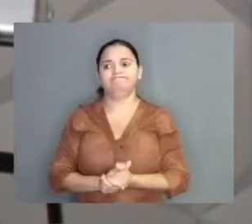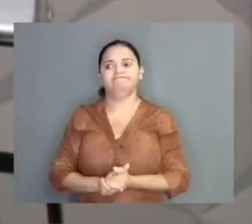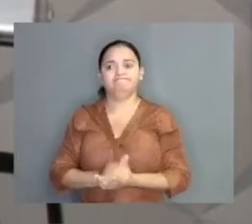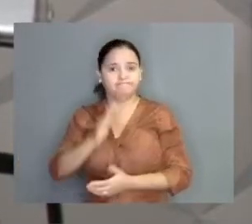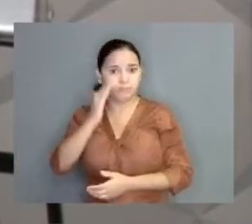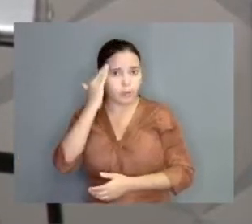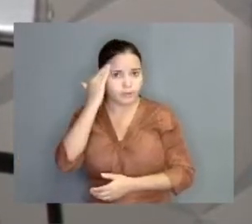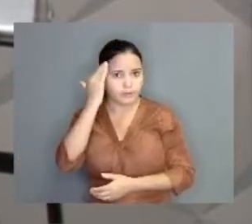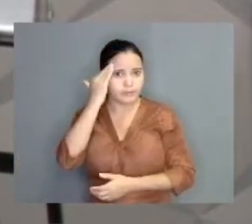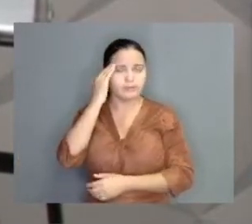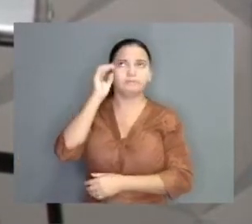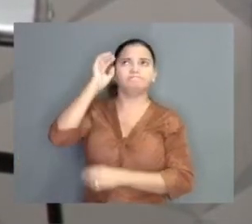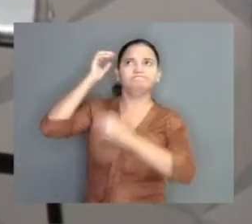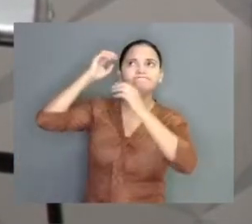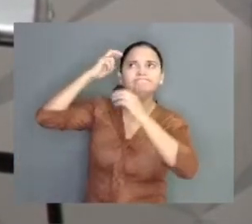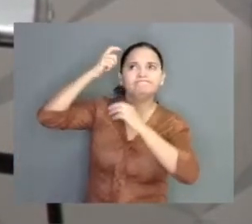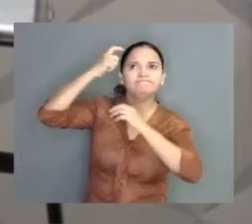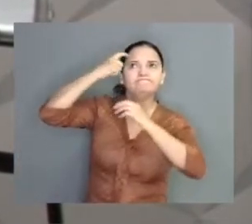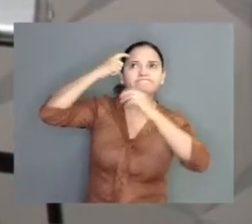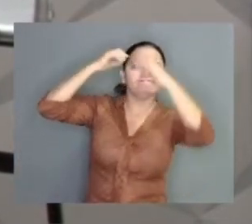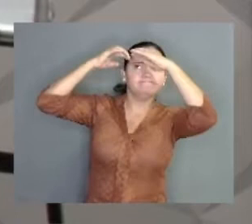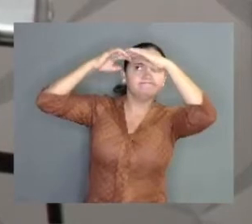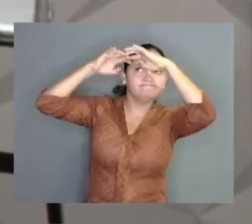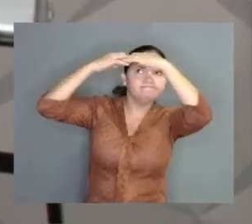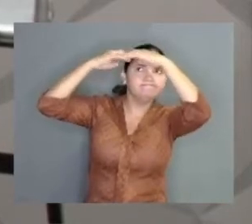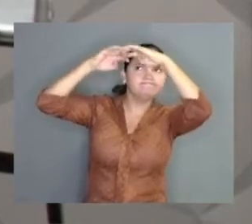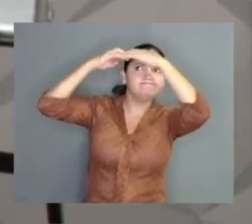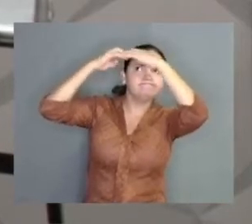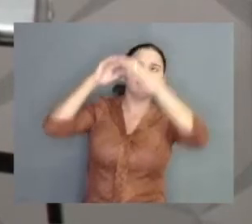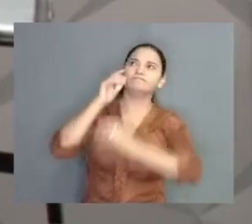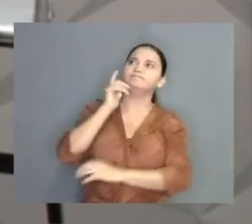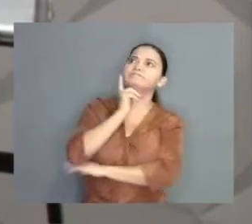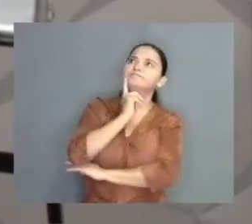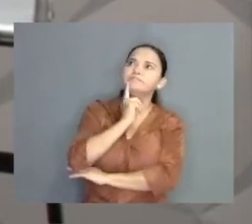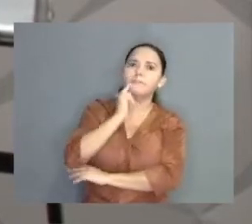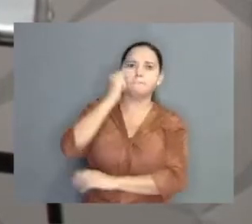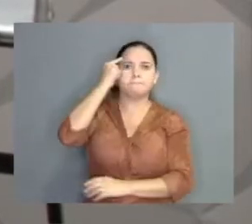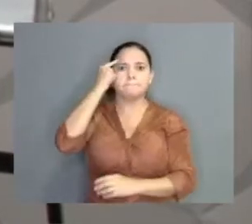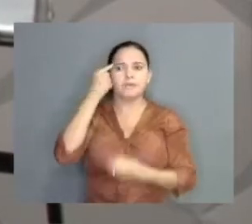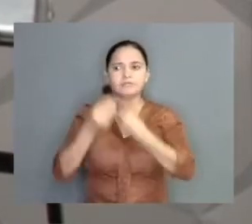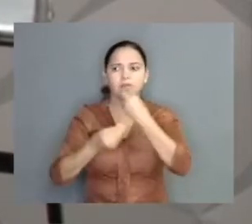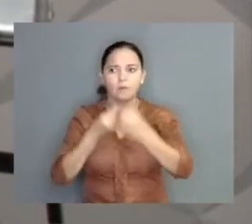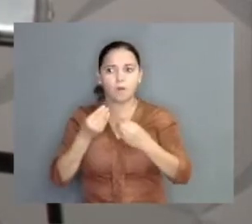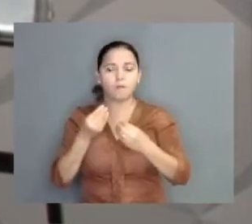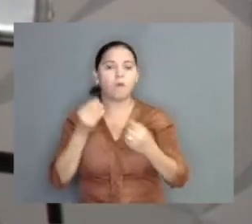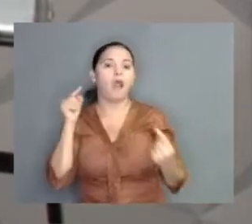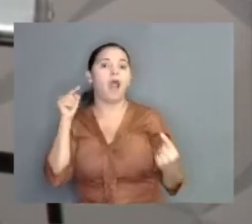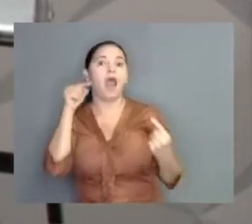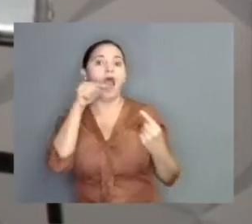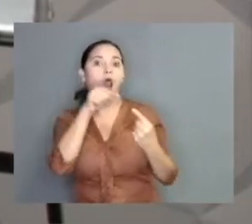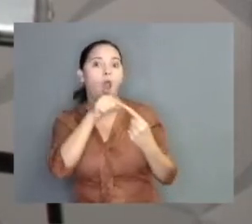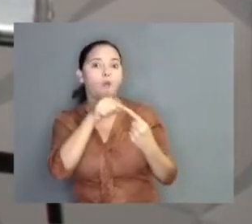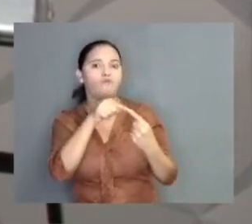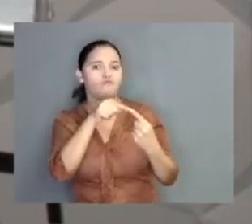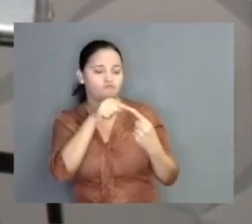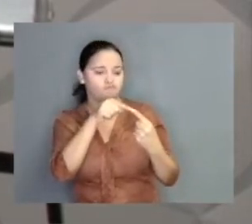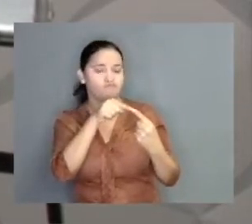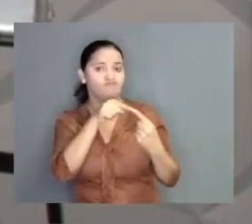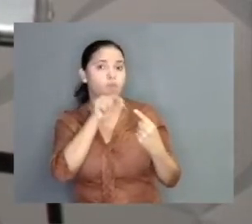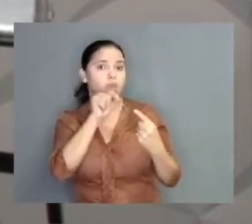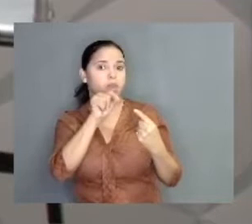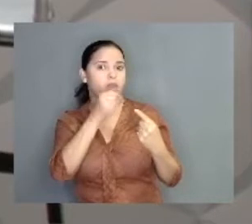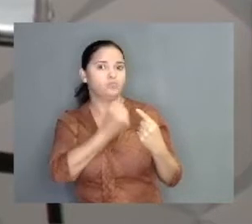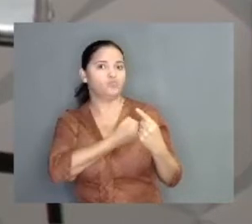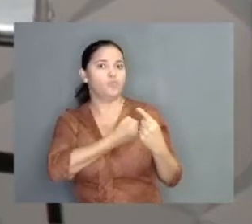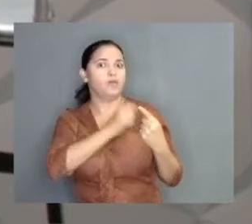Eu vou escrever aqui nosso número alvo da pergunta, que foi o número 5, tá certo? Quando